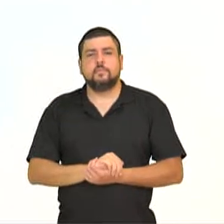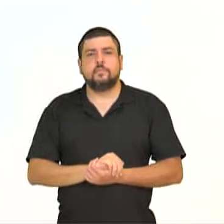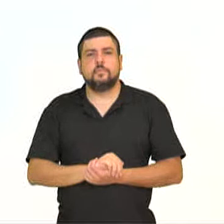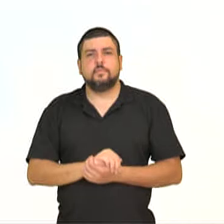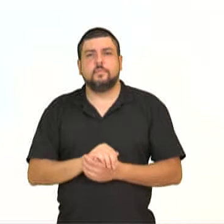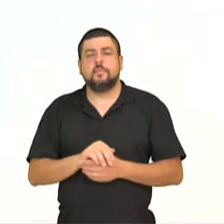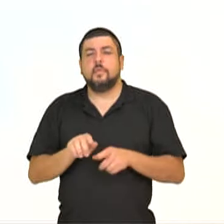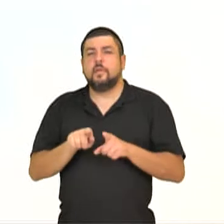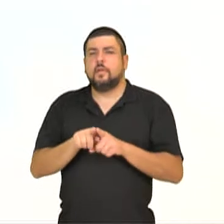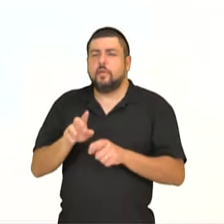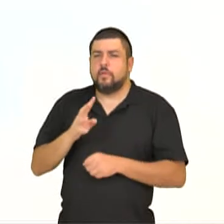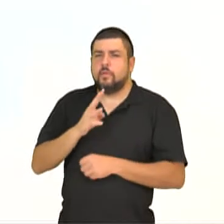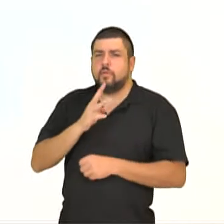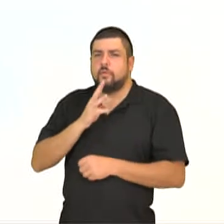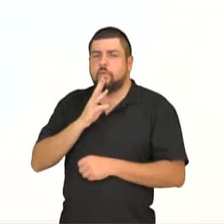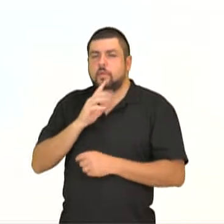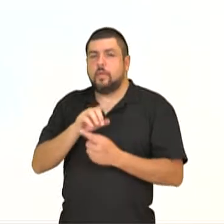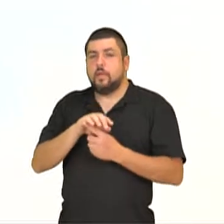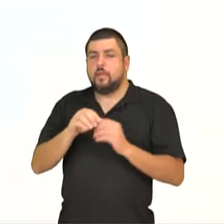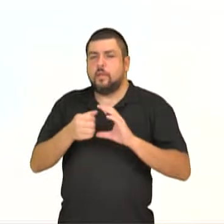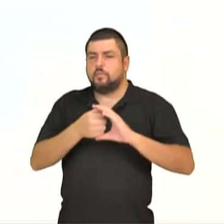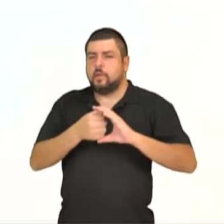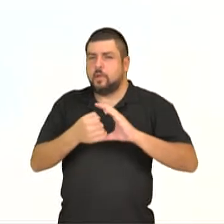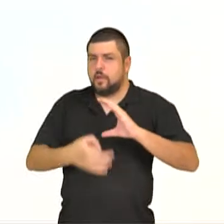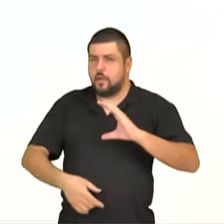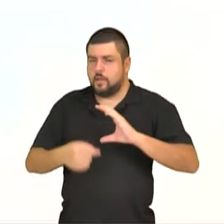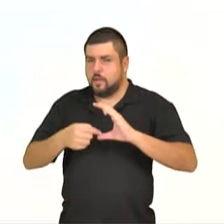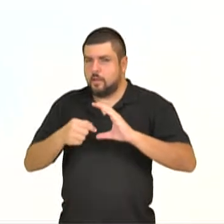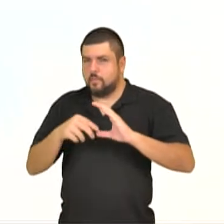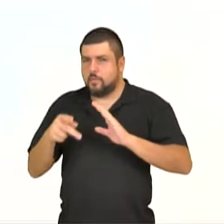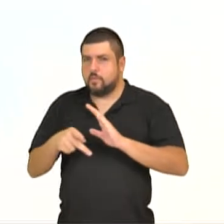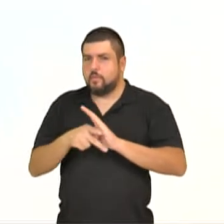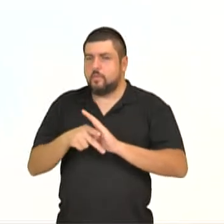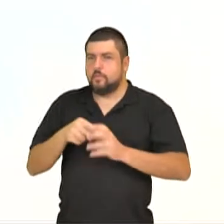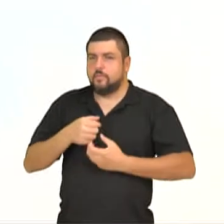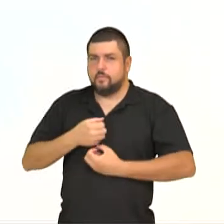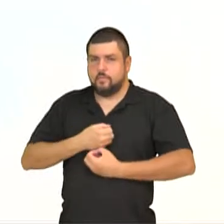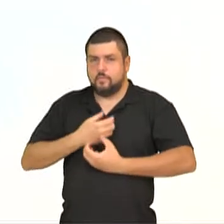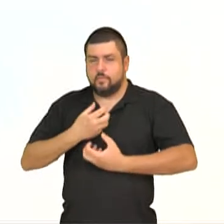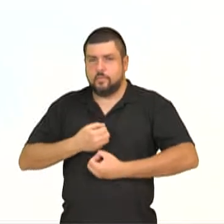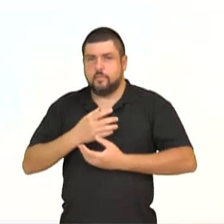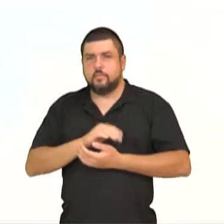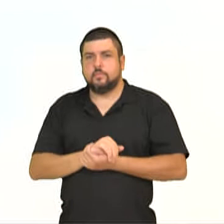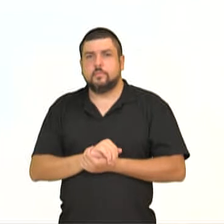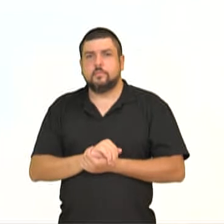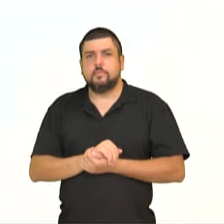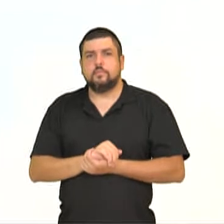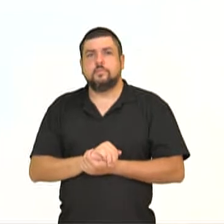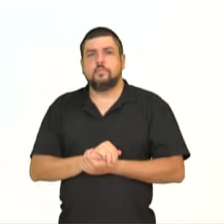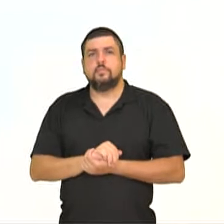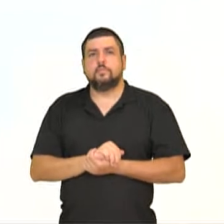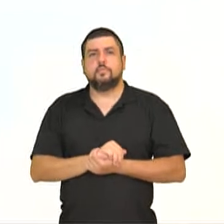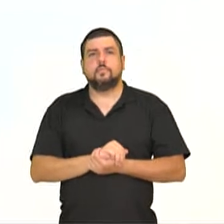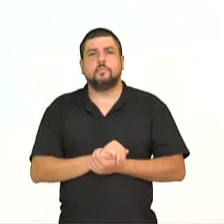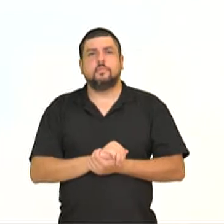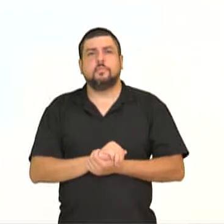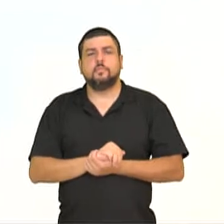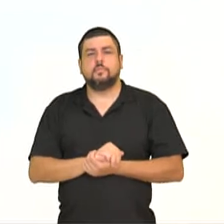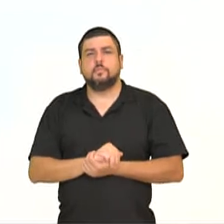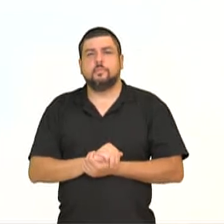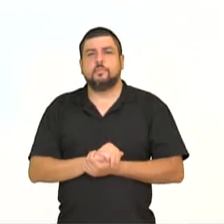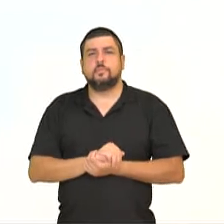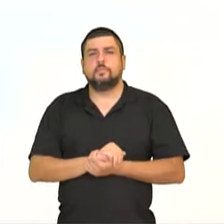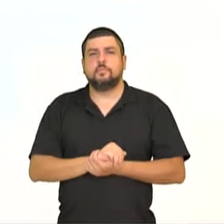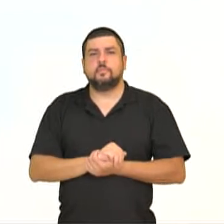género. Lingüístico-discursivo, condicional, irregulares. Objetivos, compreender para qué sirve, evaluar cuándo